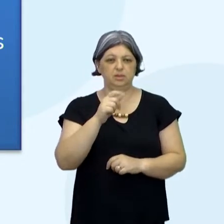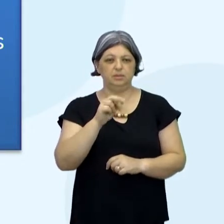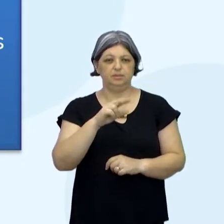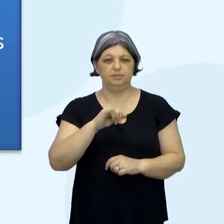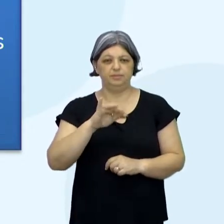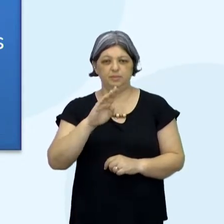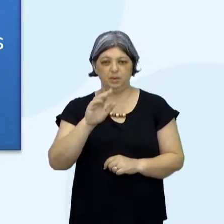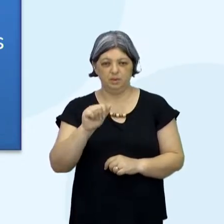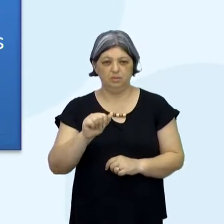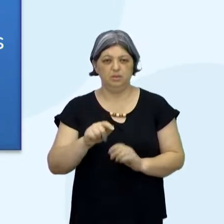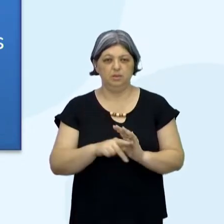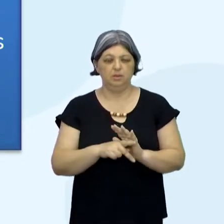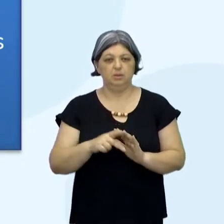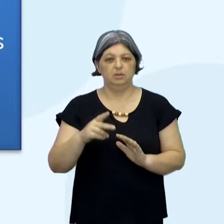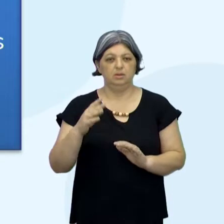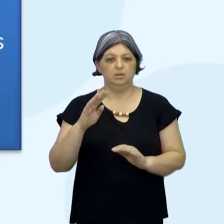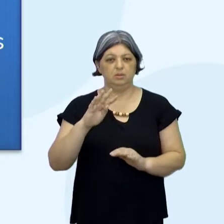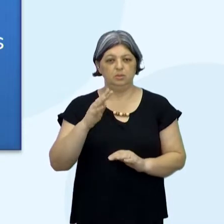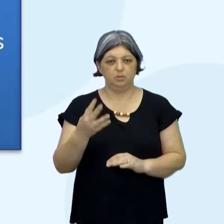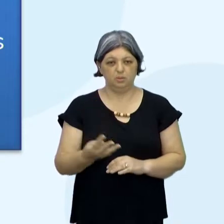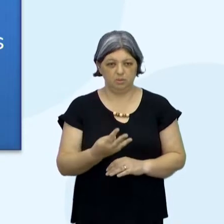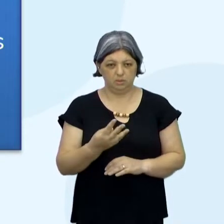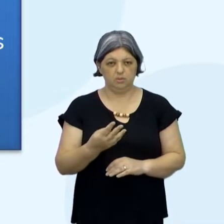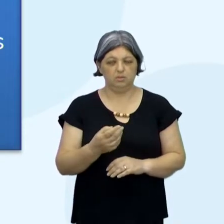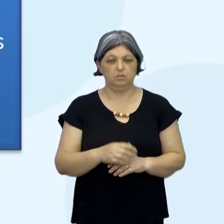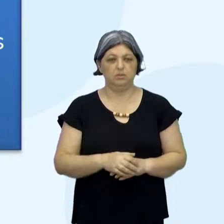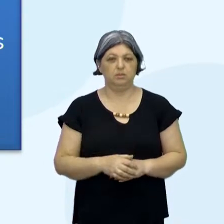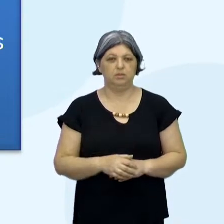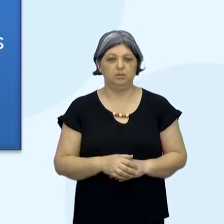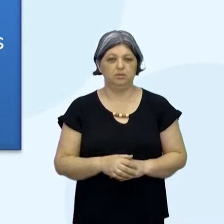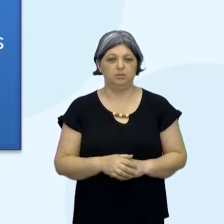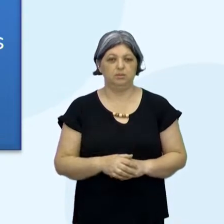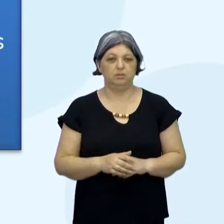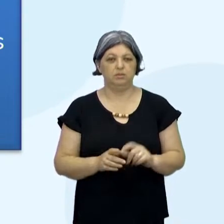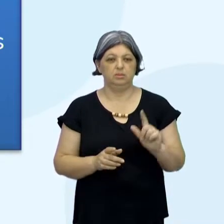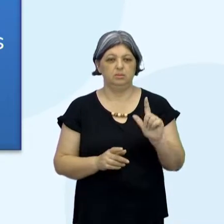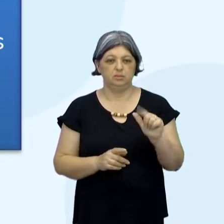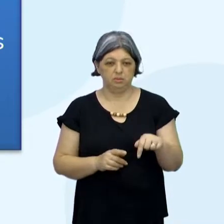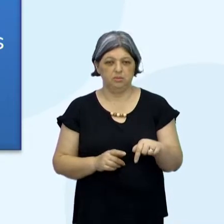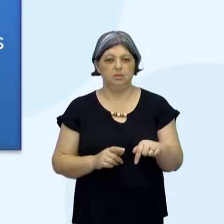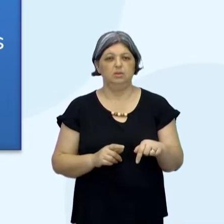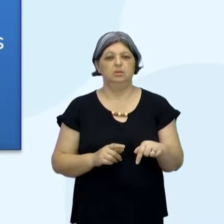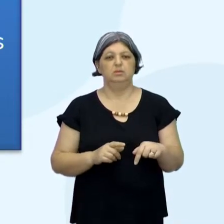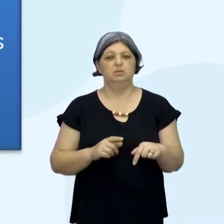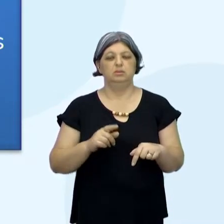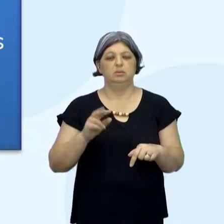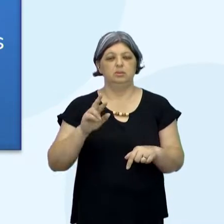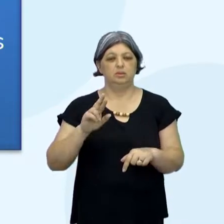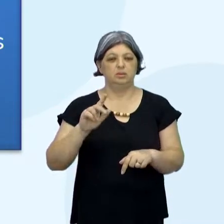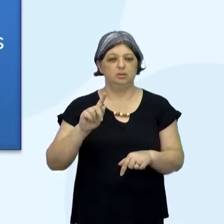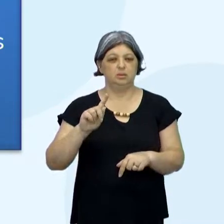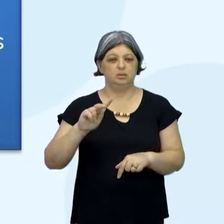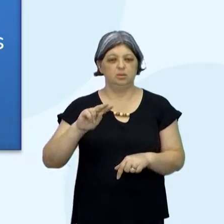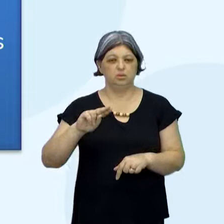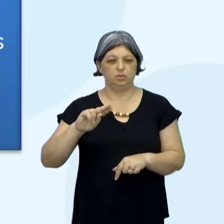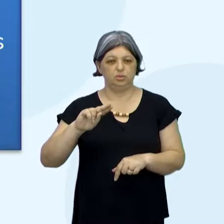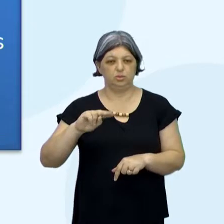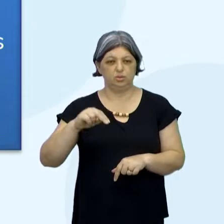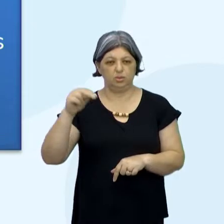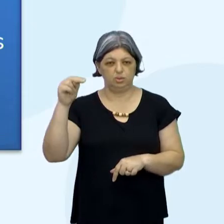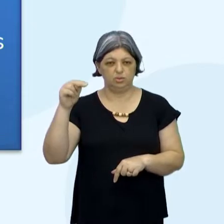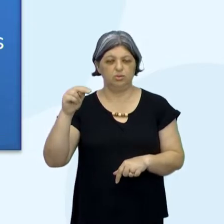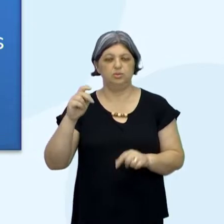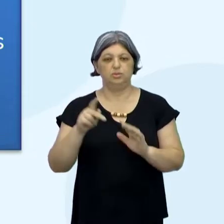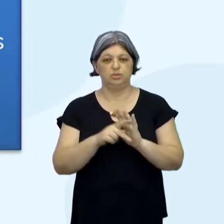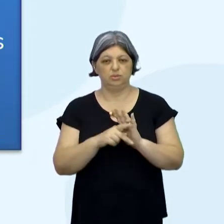pouco mais aí de 3 milhões e 500 mil. Em 17º, Rio Grande do Norte, aí também com um pouco mais aí